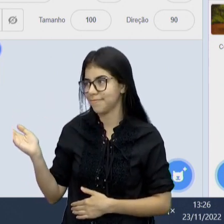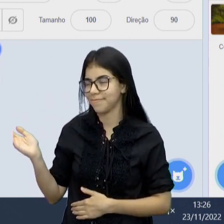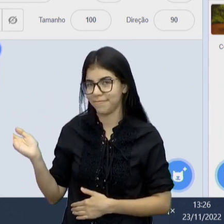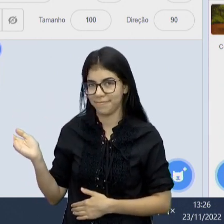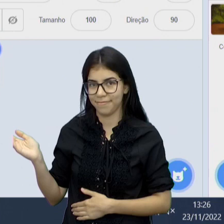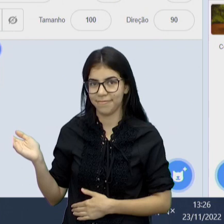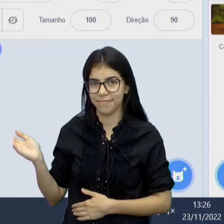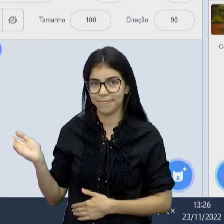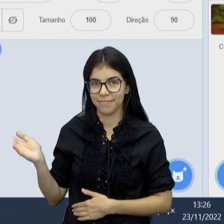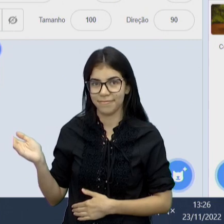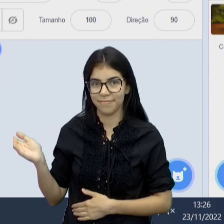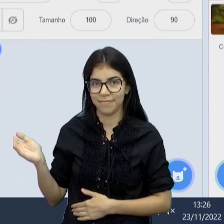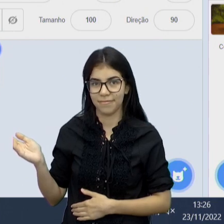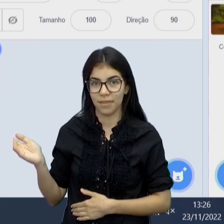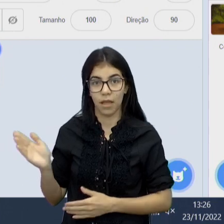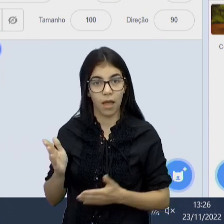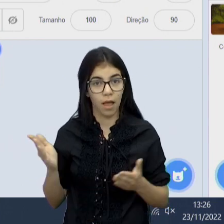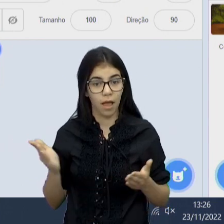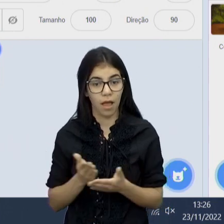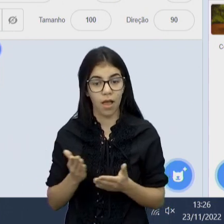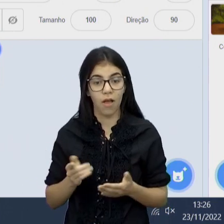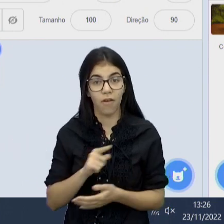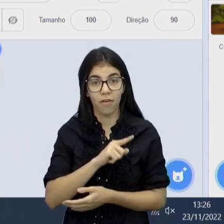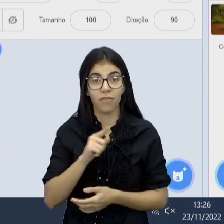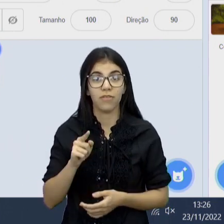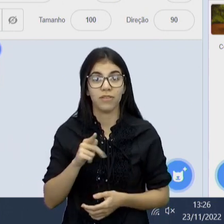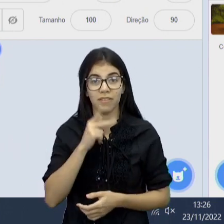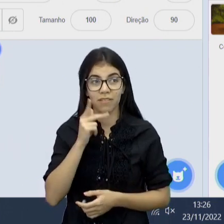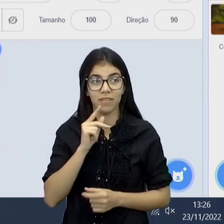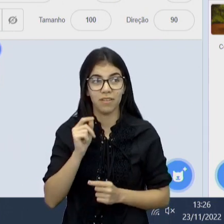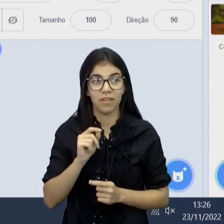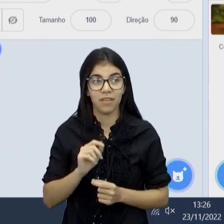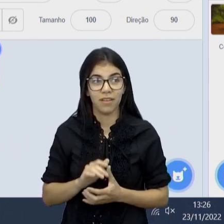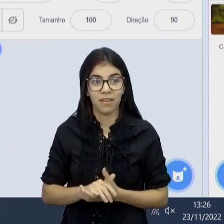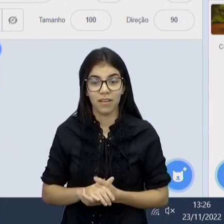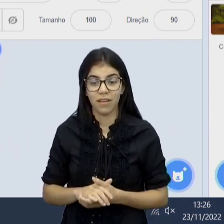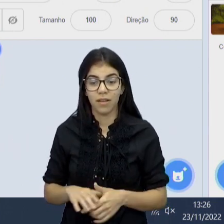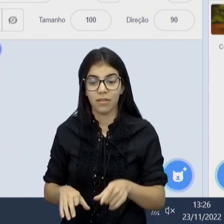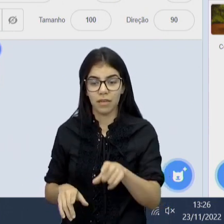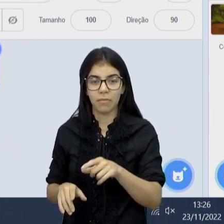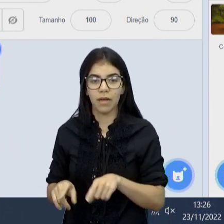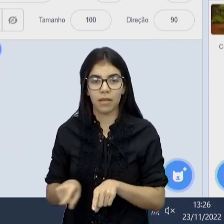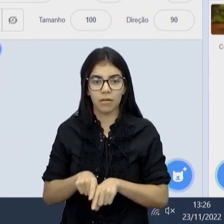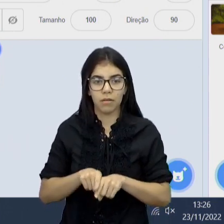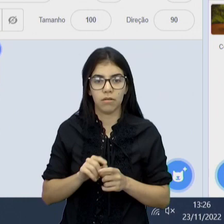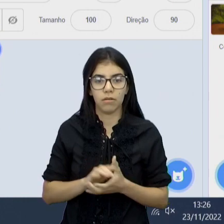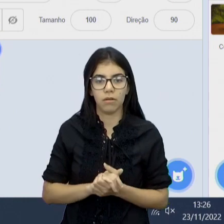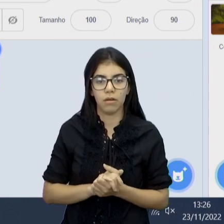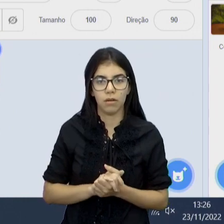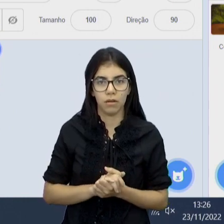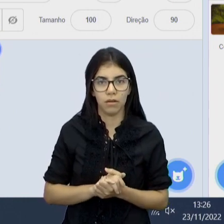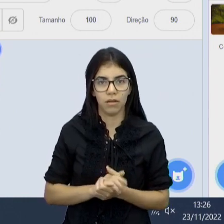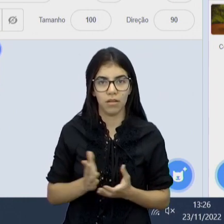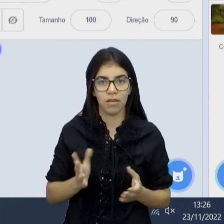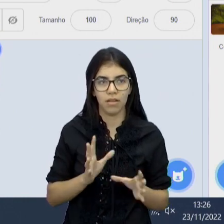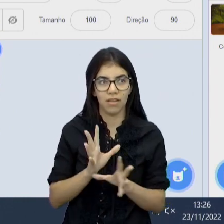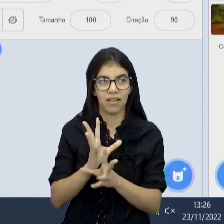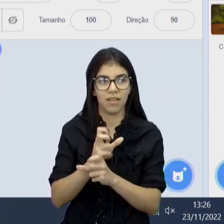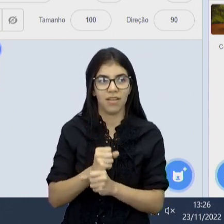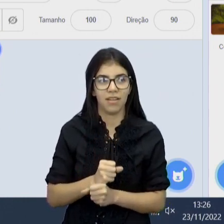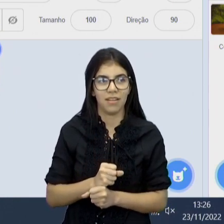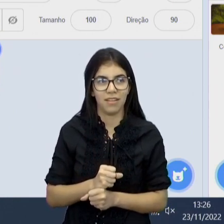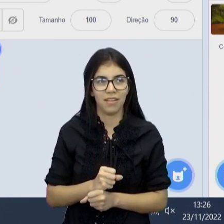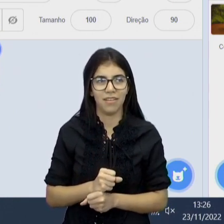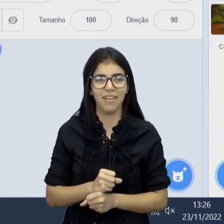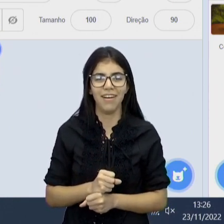Tudo bem? Ok. Agora você vai pegar um diga olá de novo. Diga lá de novo. Só que agora a gente vai ter que fazer uma continha aí no meio, tá bom?